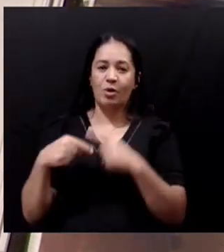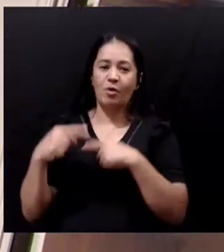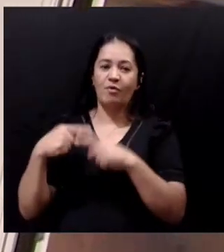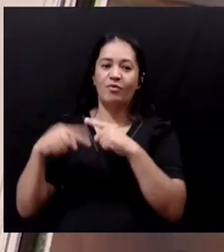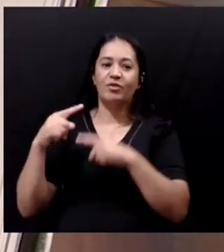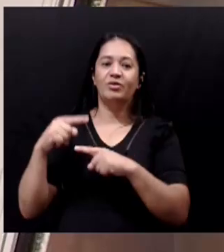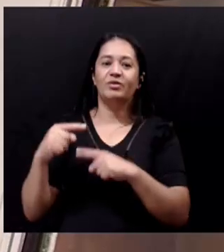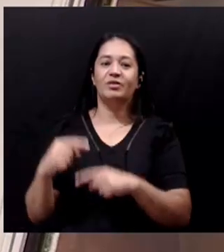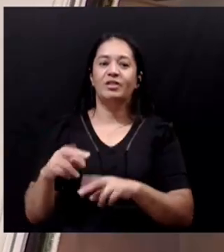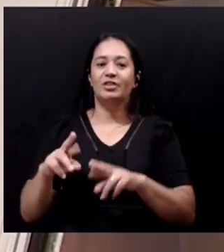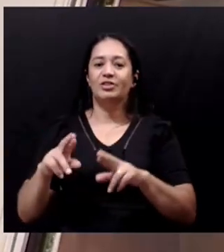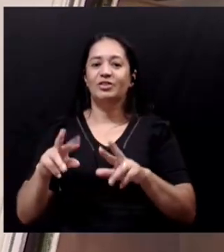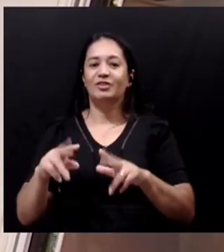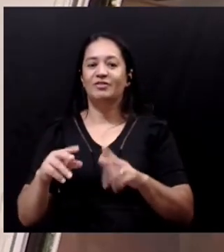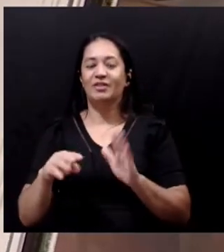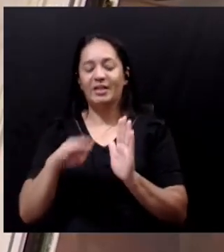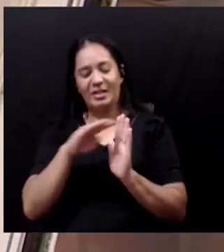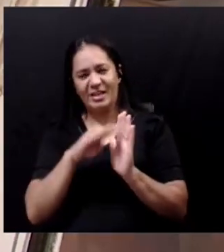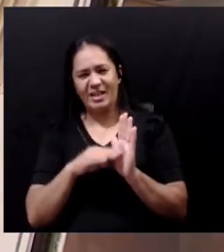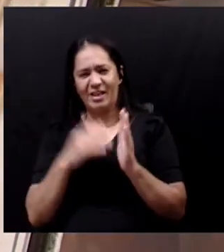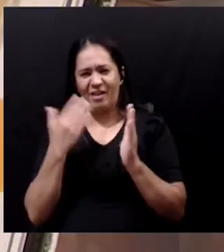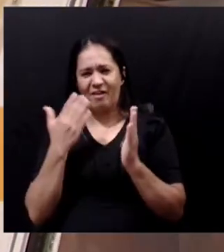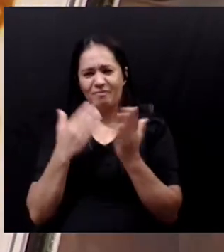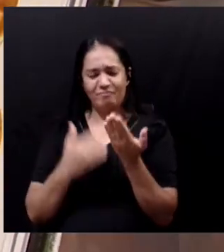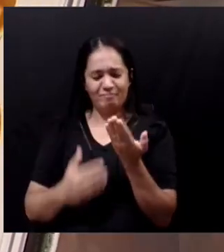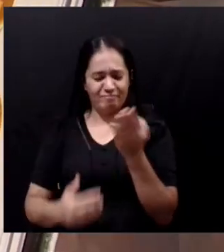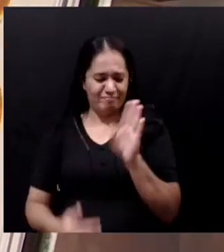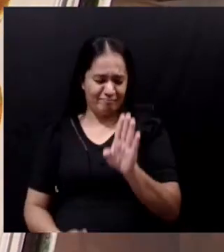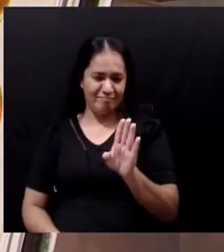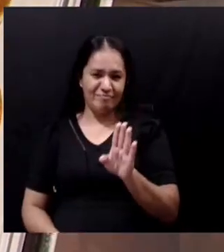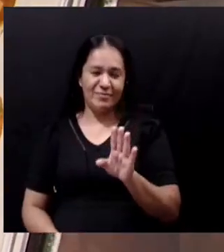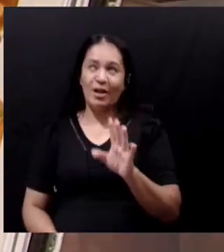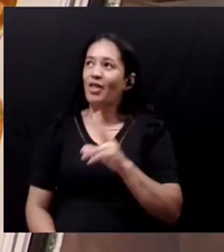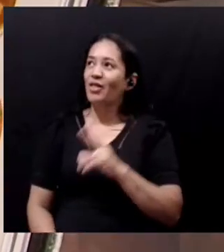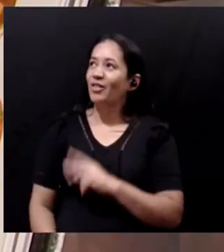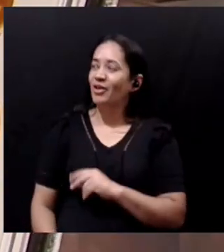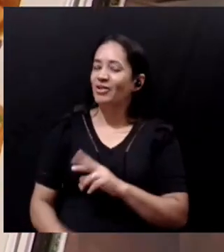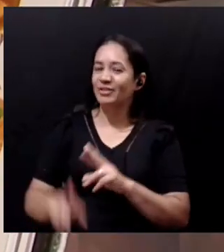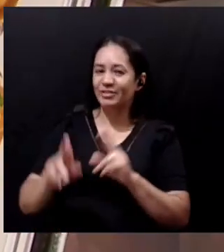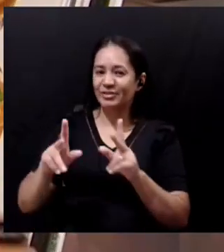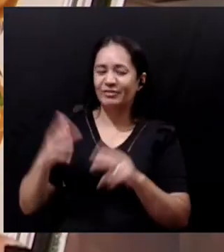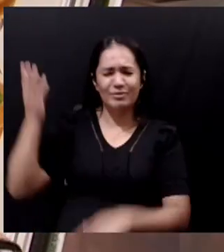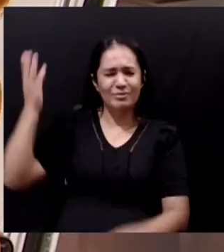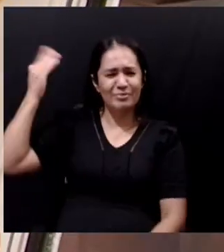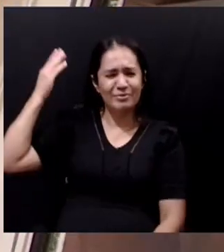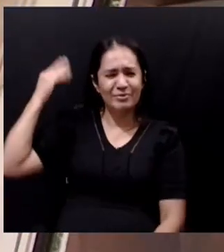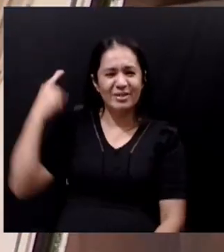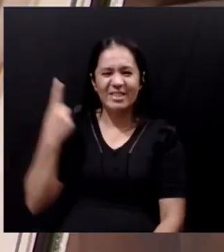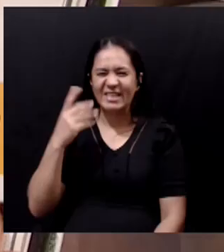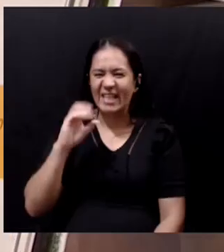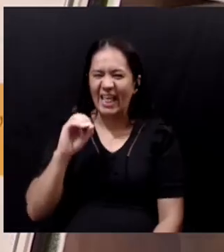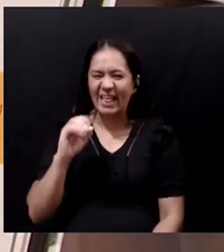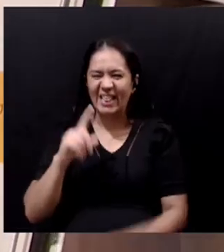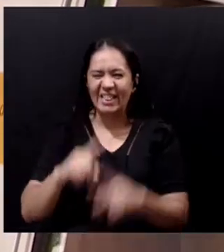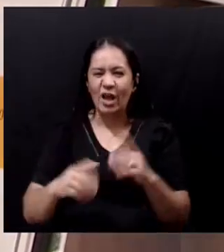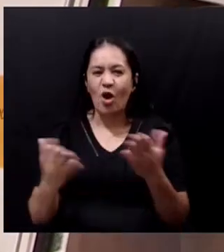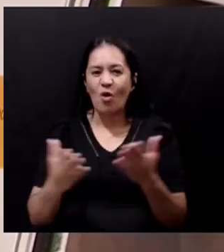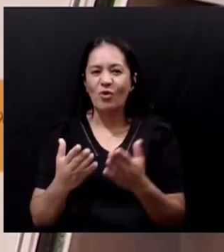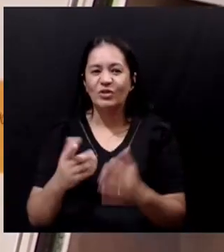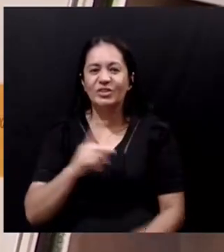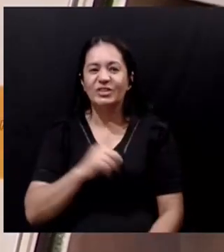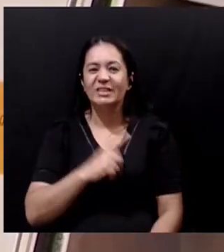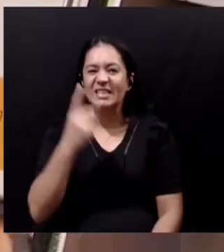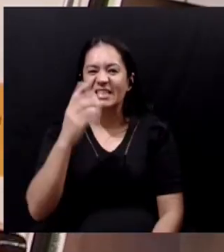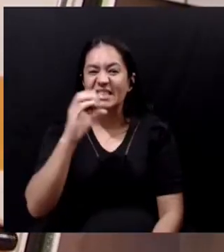daquele cardápio frente e verso lá do começo? Nossa, de 10 itens só, hoje tem mais de 100, né?